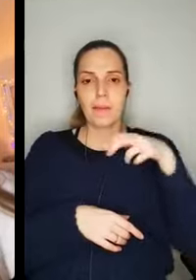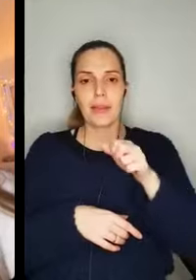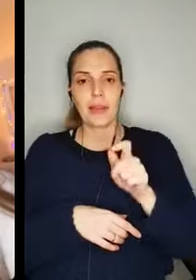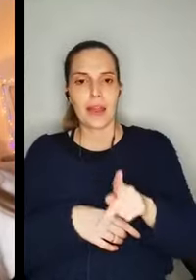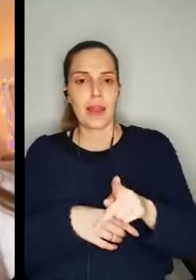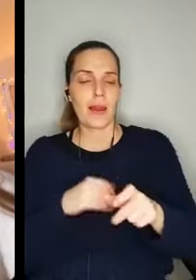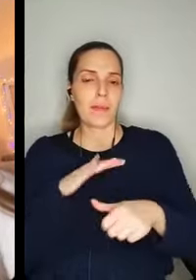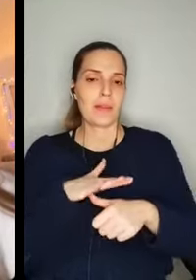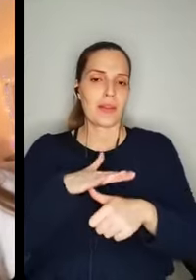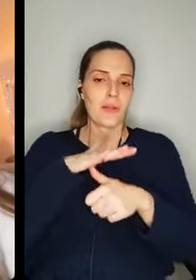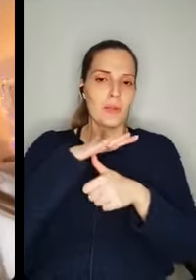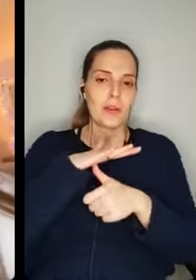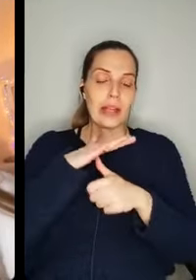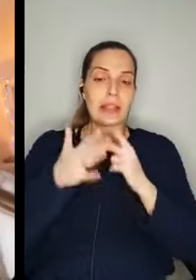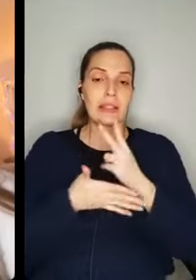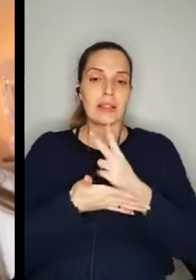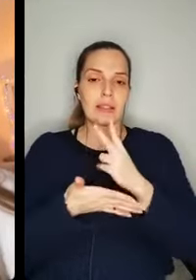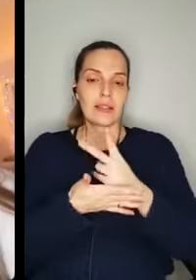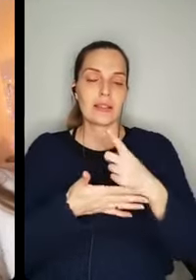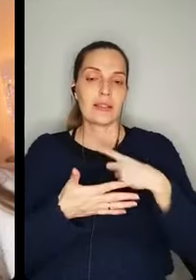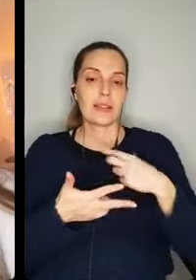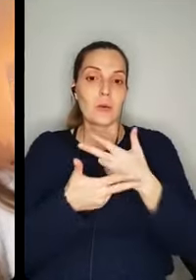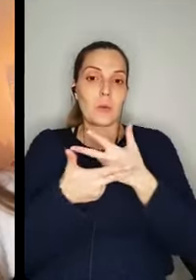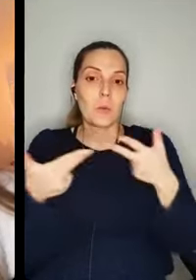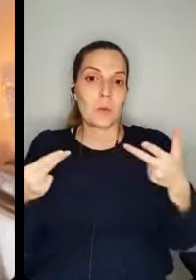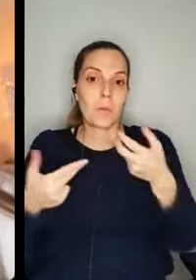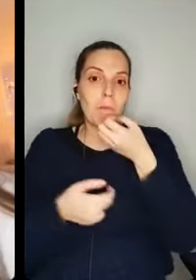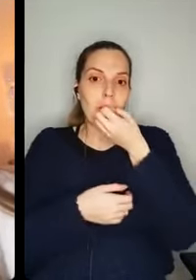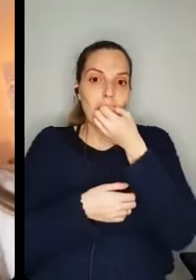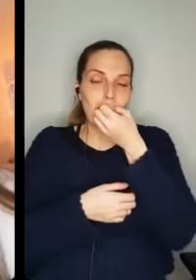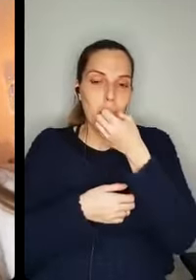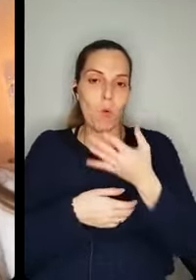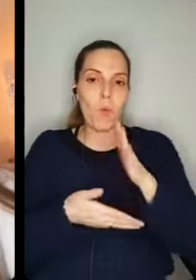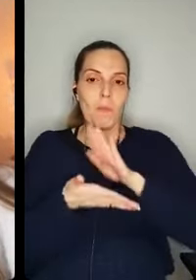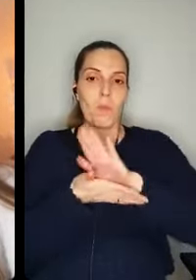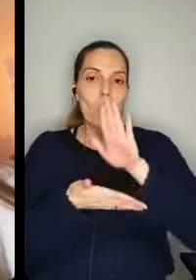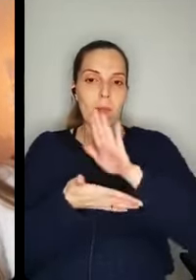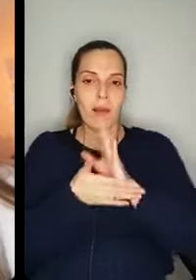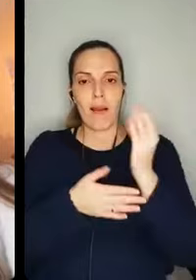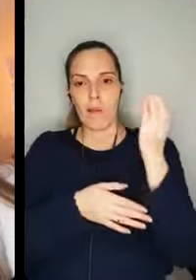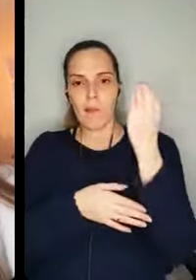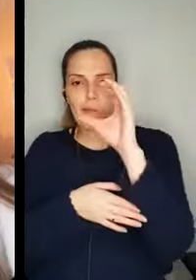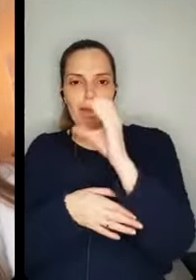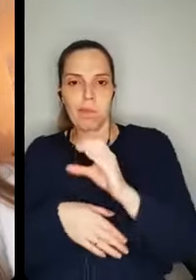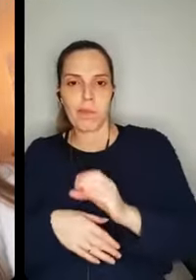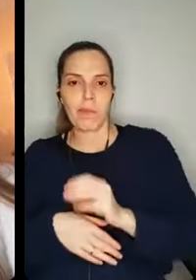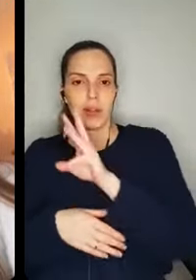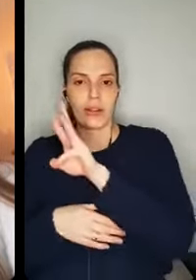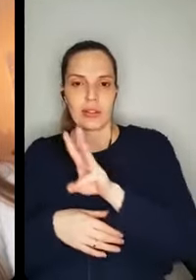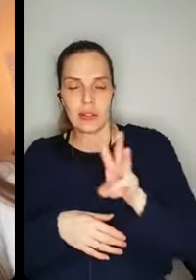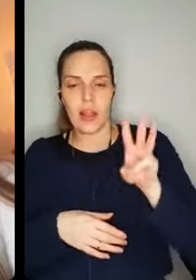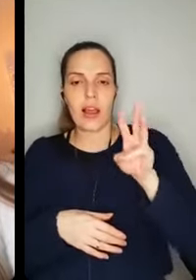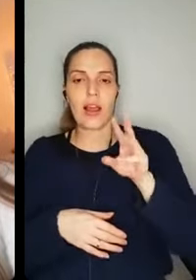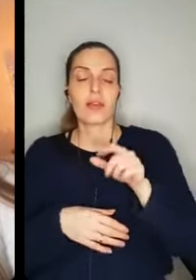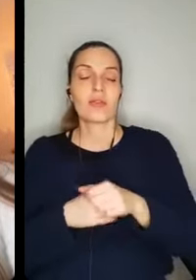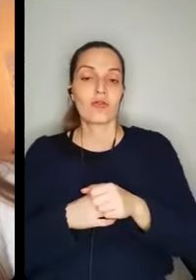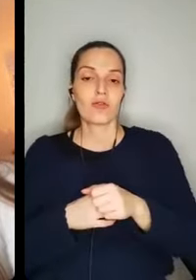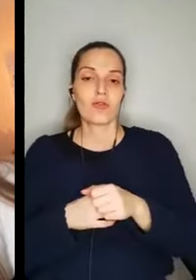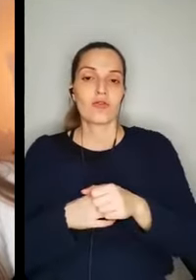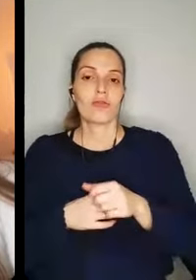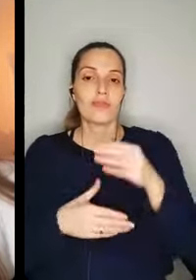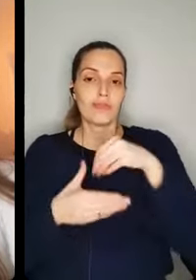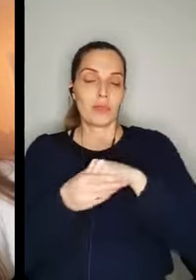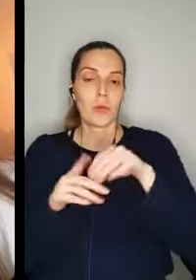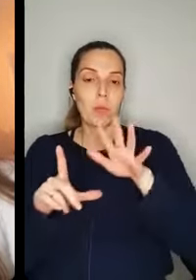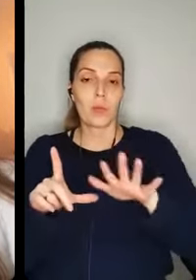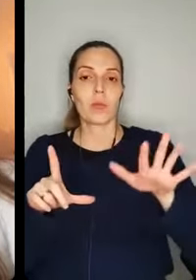reitoria, sempre tem coisas bem legais sendo publicadas ali. Tem várias oportunidades no SEI também, portal, enfim,